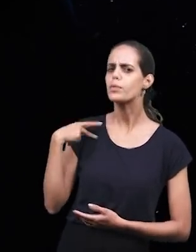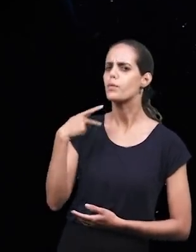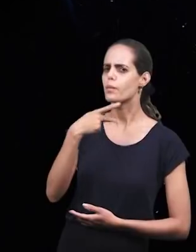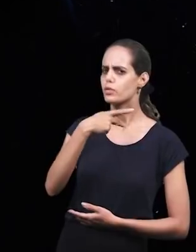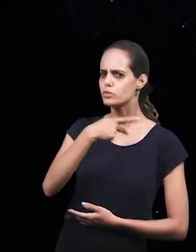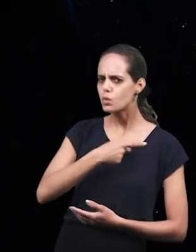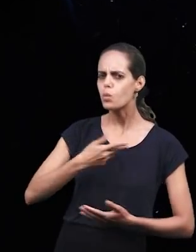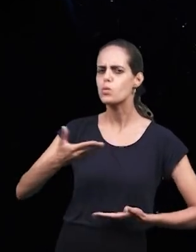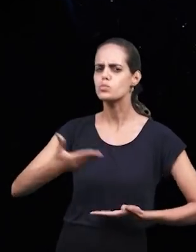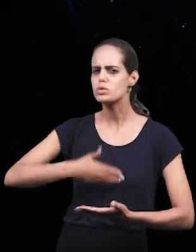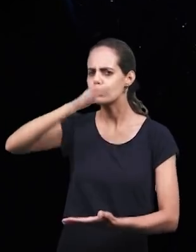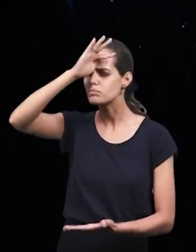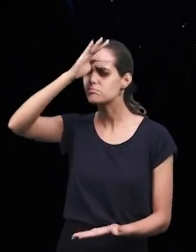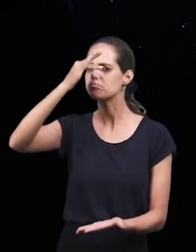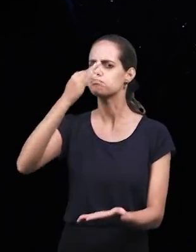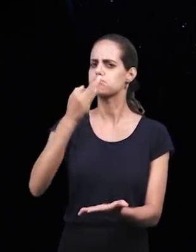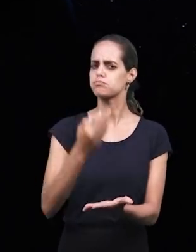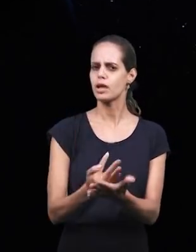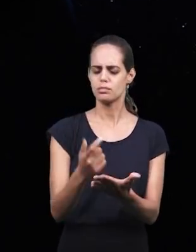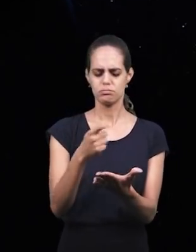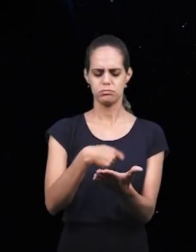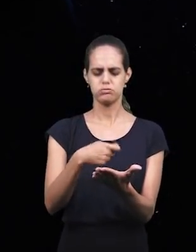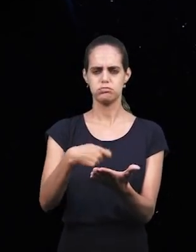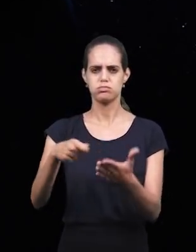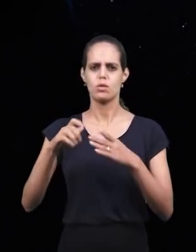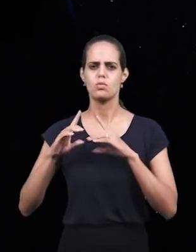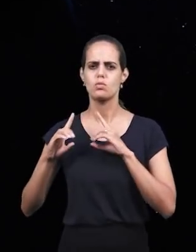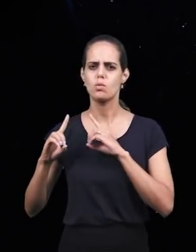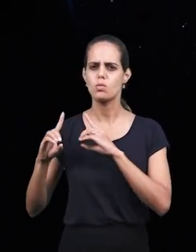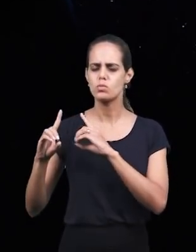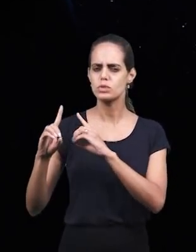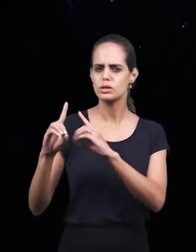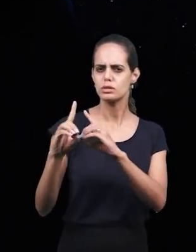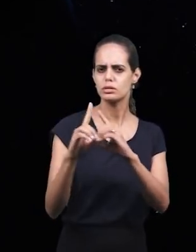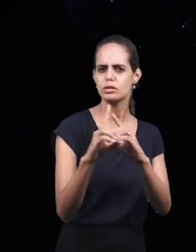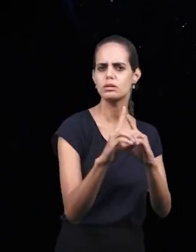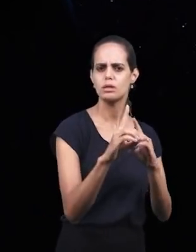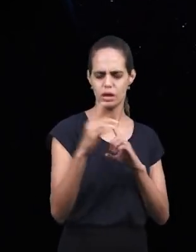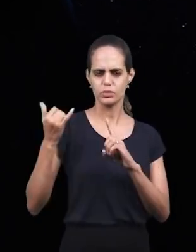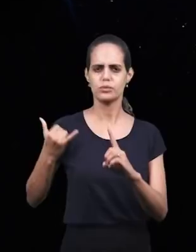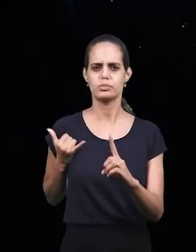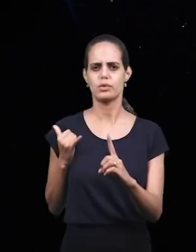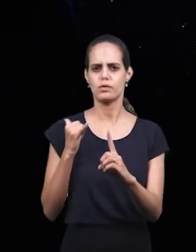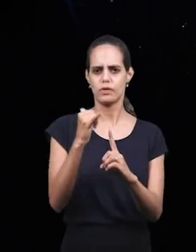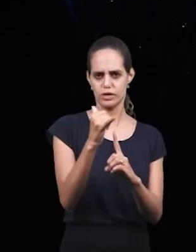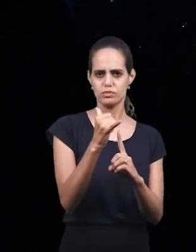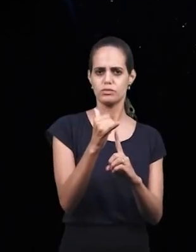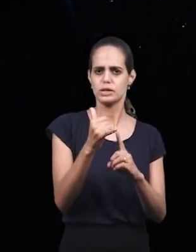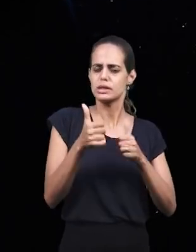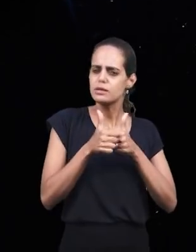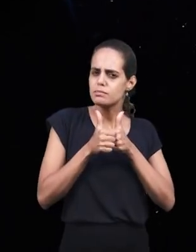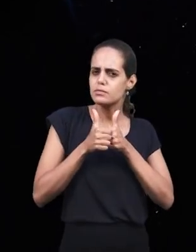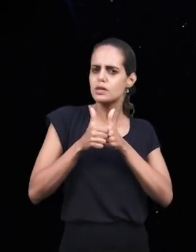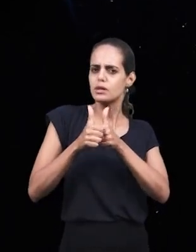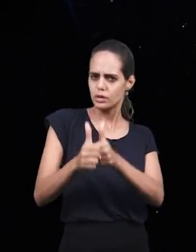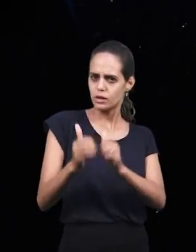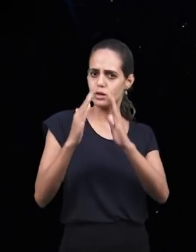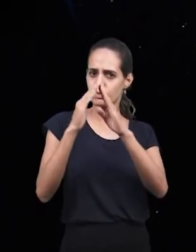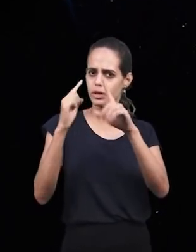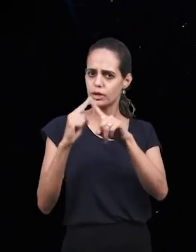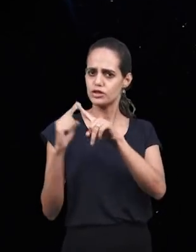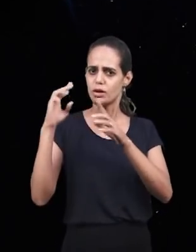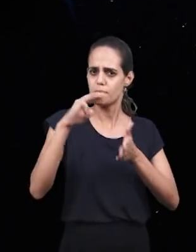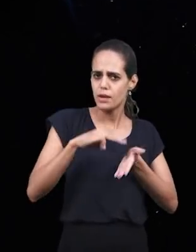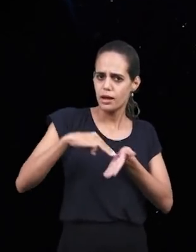a Deus, registros doutrinários e proféticos que nortearam a Igreja Cristã Maranata, desde a sua